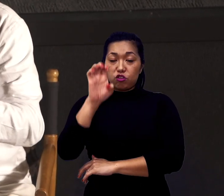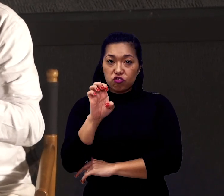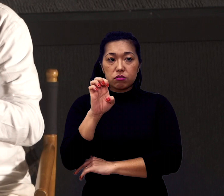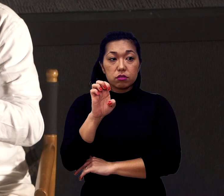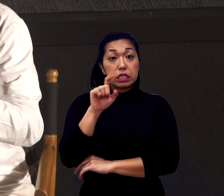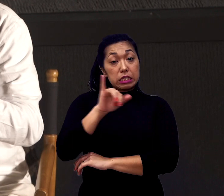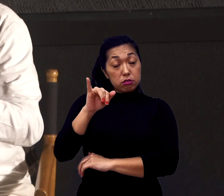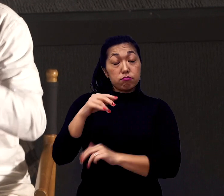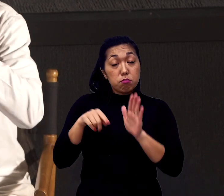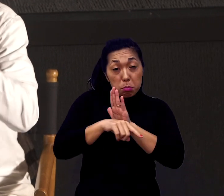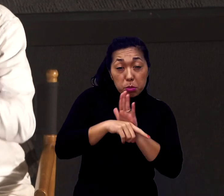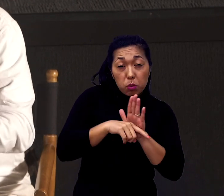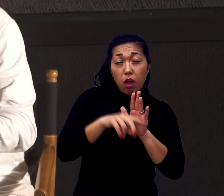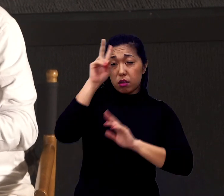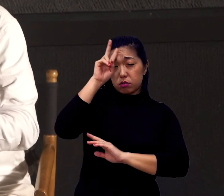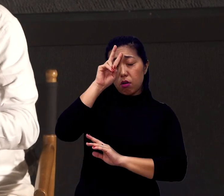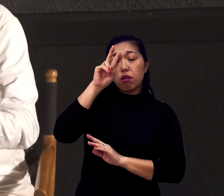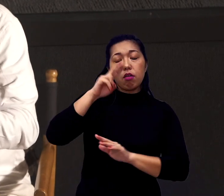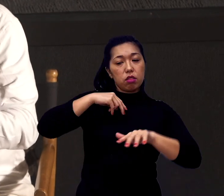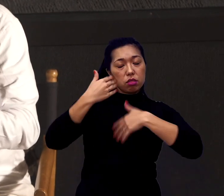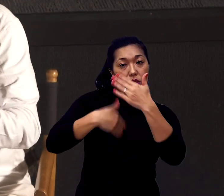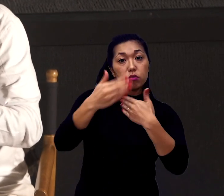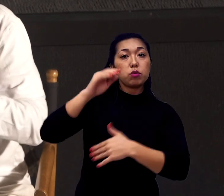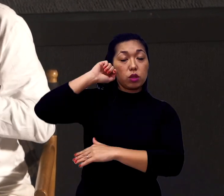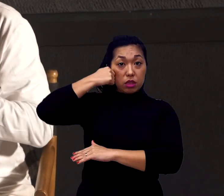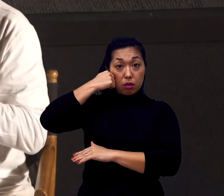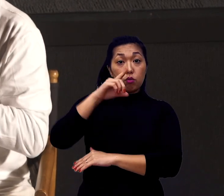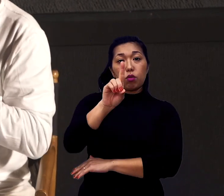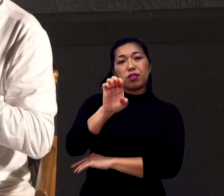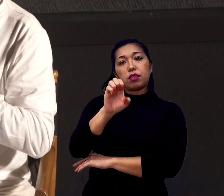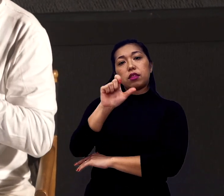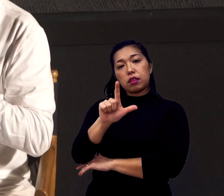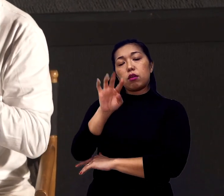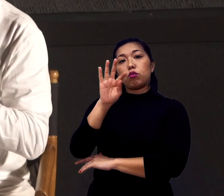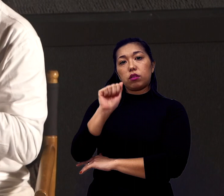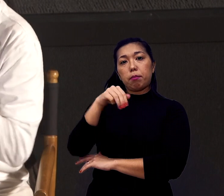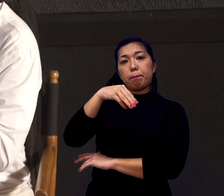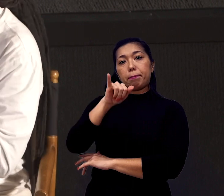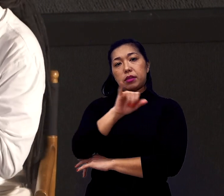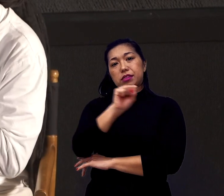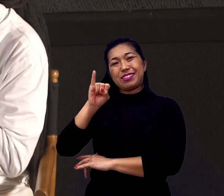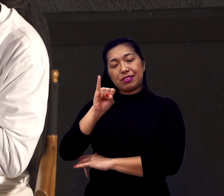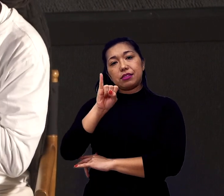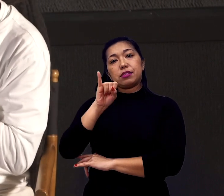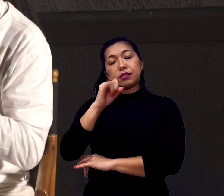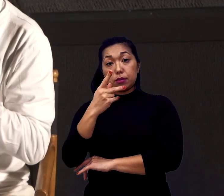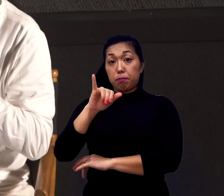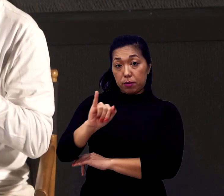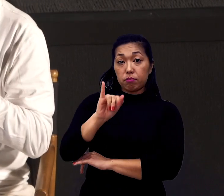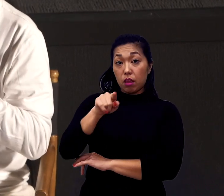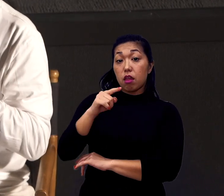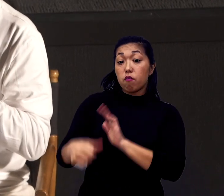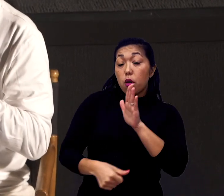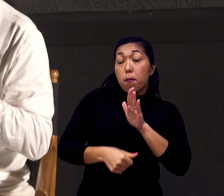Preso, Delta Mississippi. Ele foi pesquisar esse livro porque ele é um dos geógrafos que